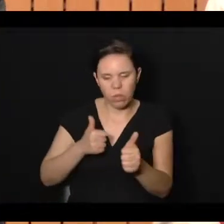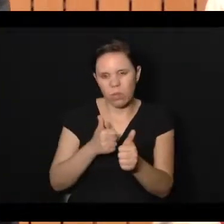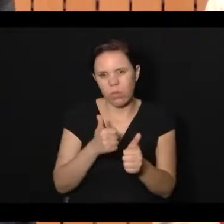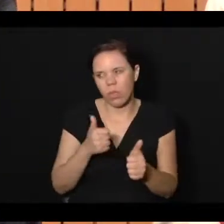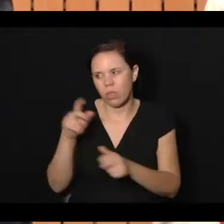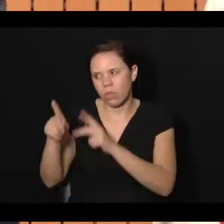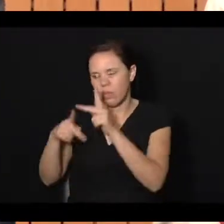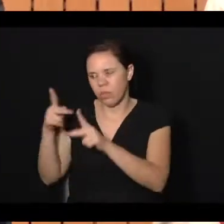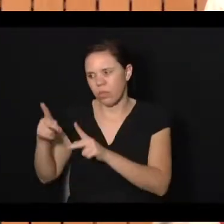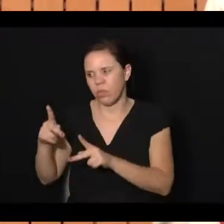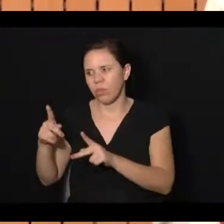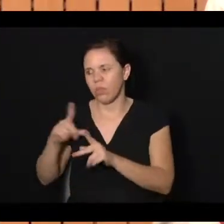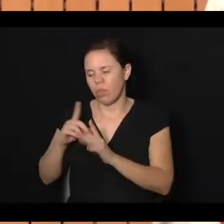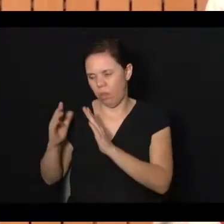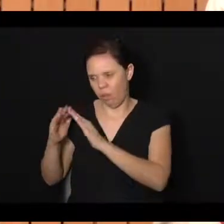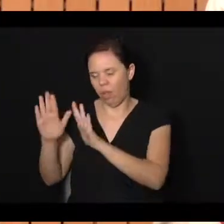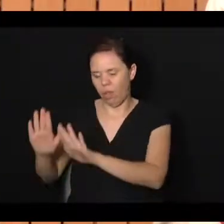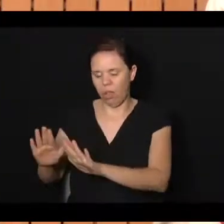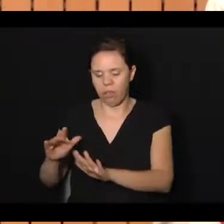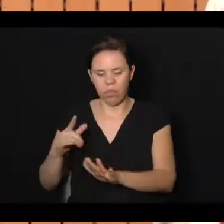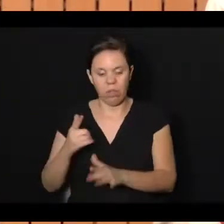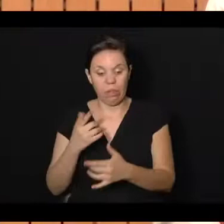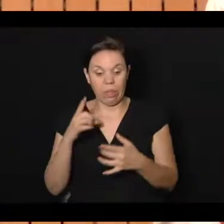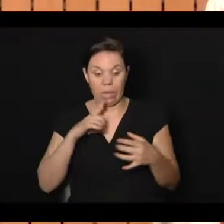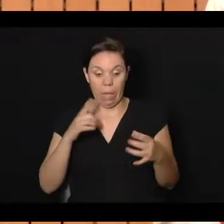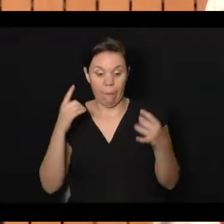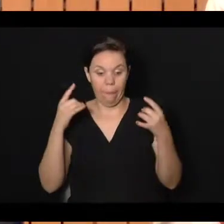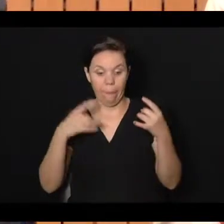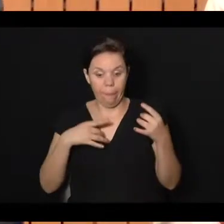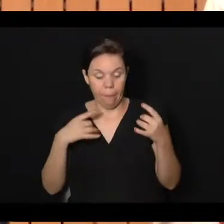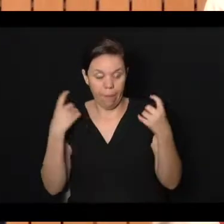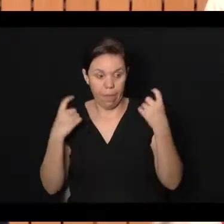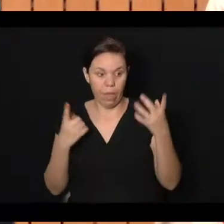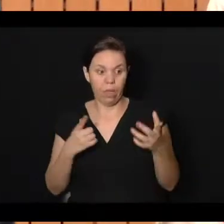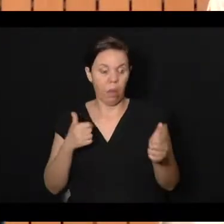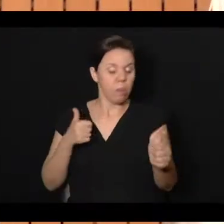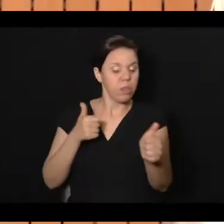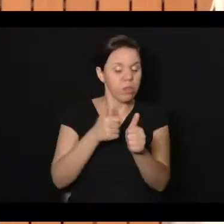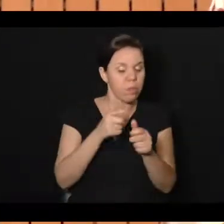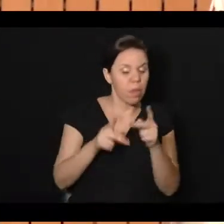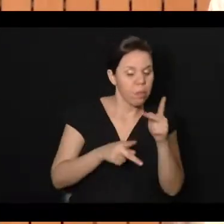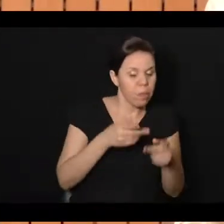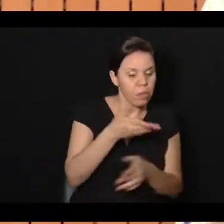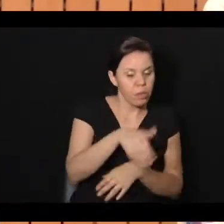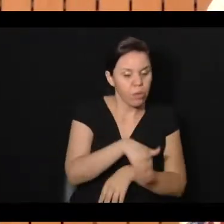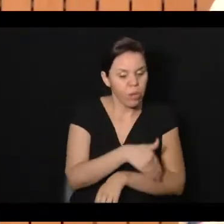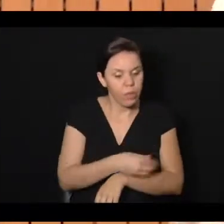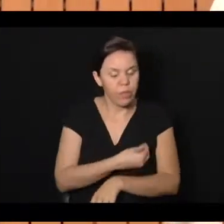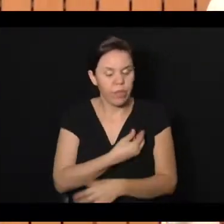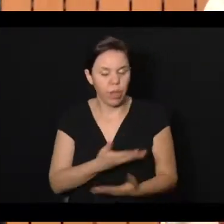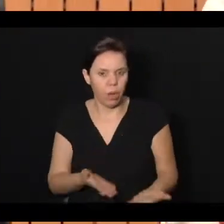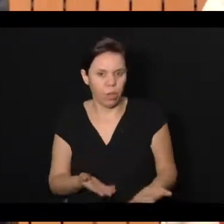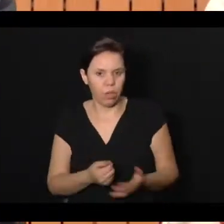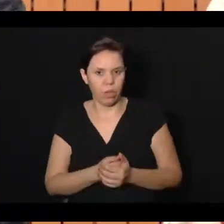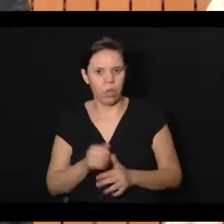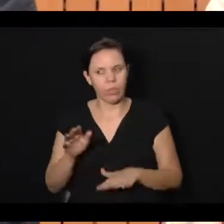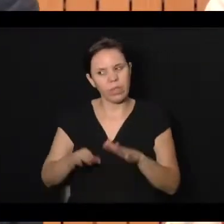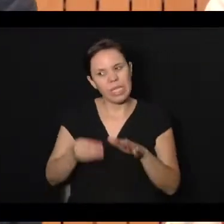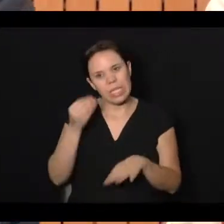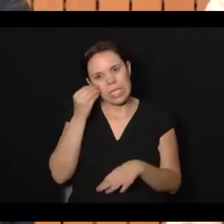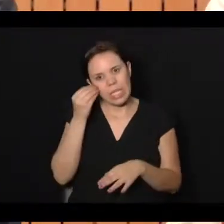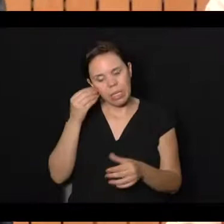então muitas vezes a pessoa em situação de rua na frente da sua casa ou no bairro ou na praça em vez de tentar uma aproximação